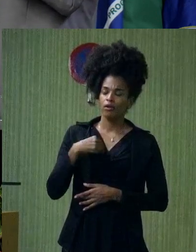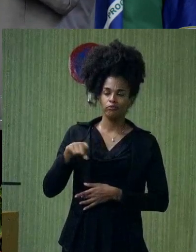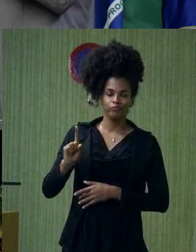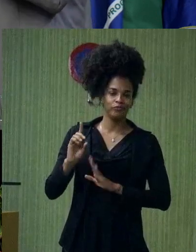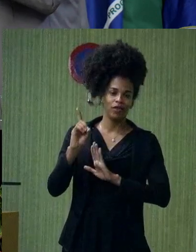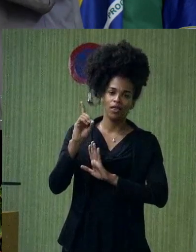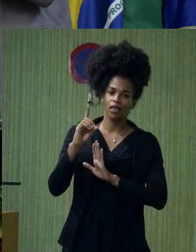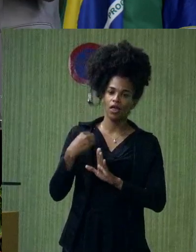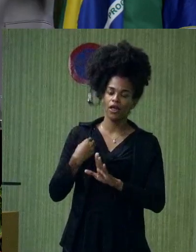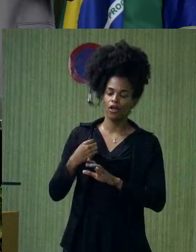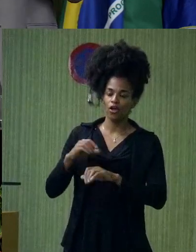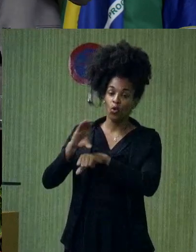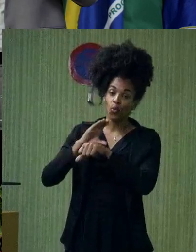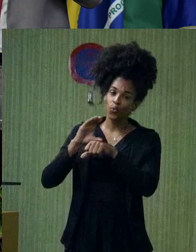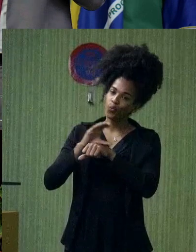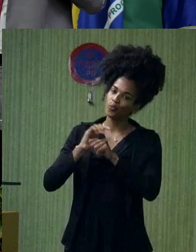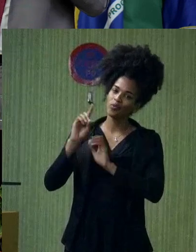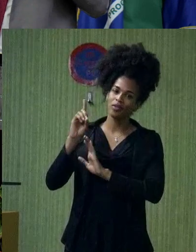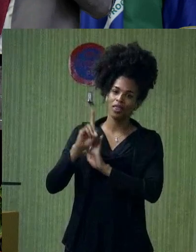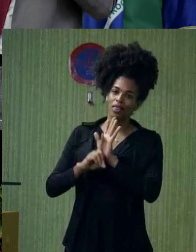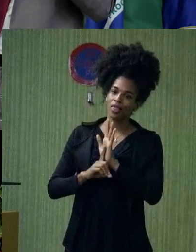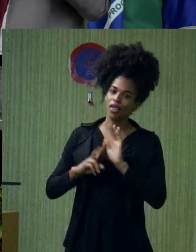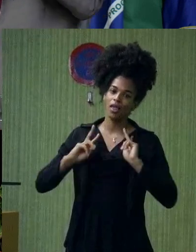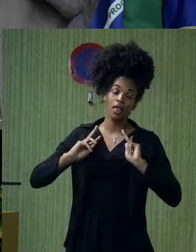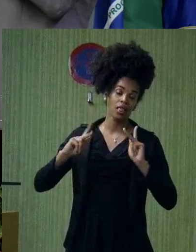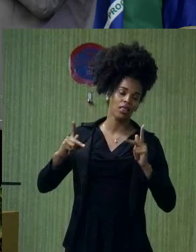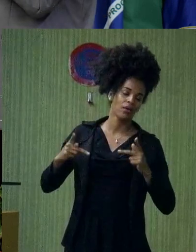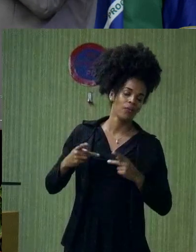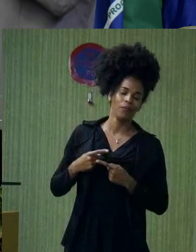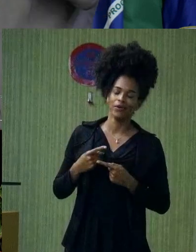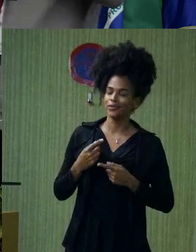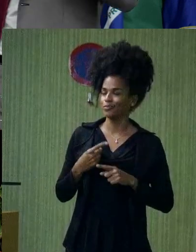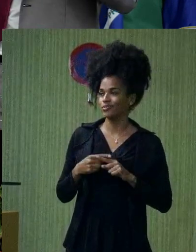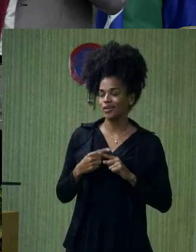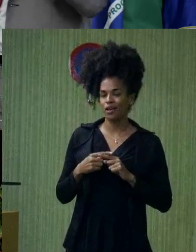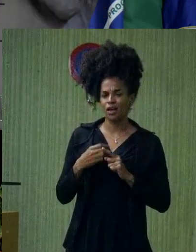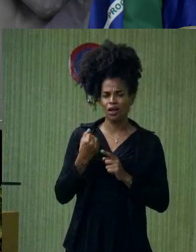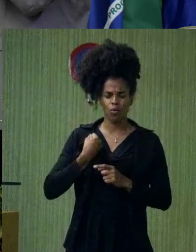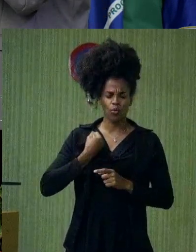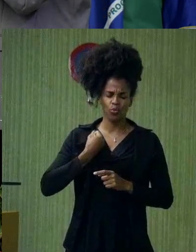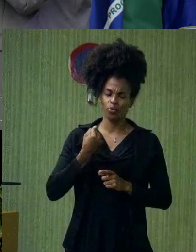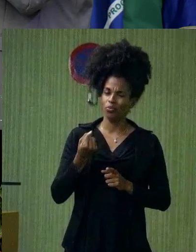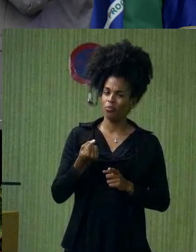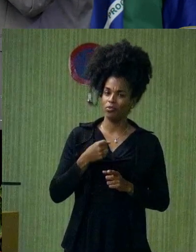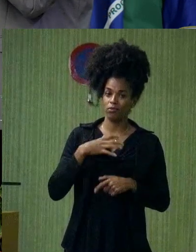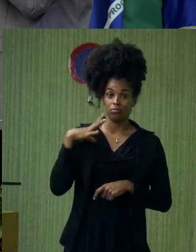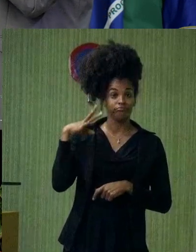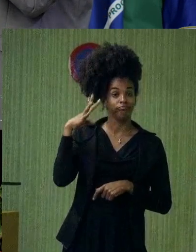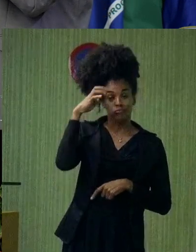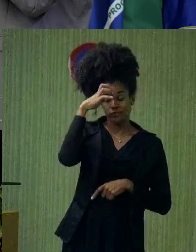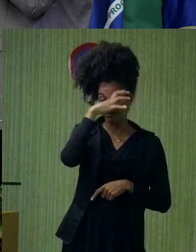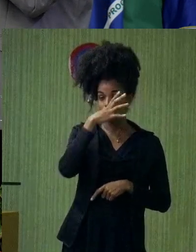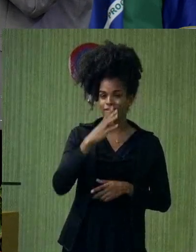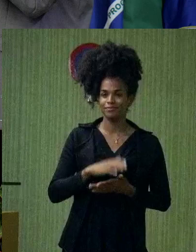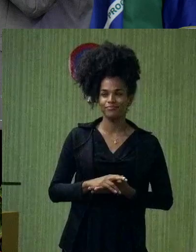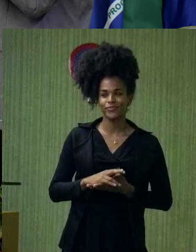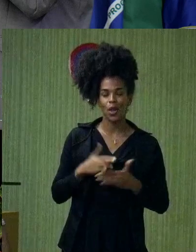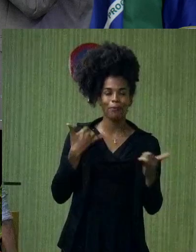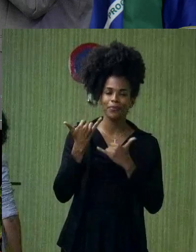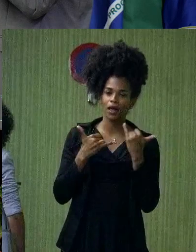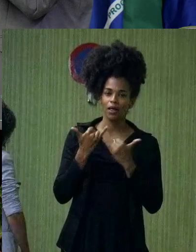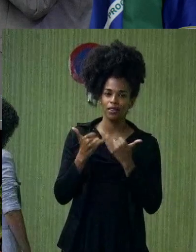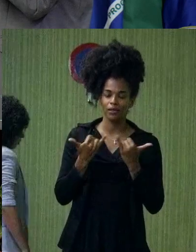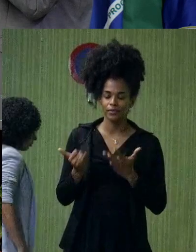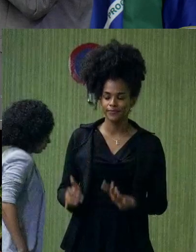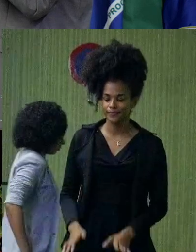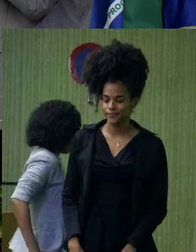humanas é brincadeira viu eu sei que muitos aqui são bons em números também eu é não sou mas vejam Às vezes o cálculo é